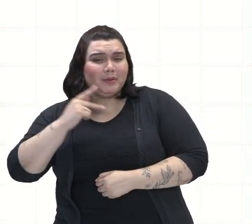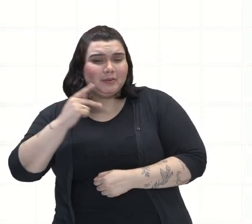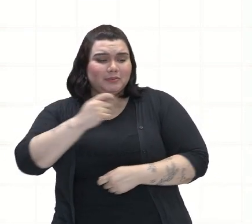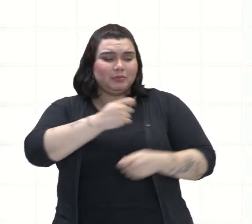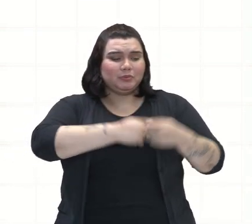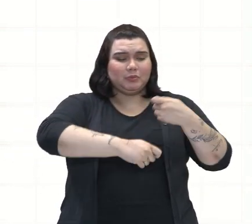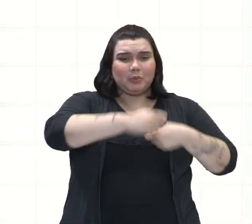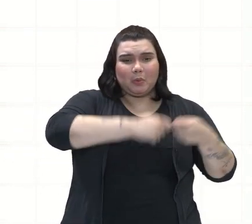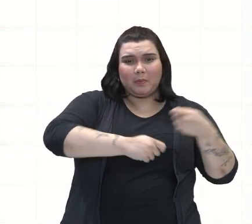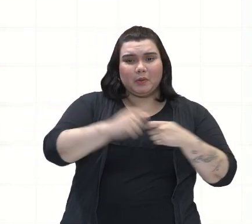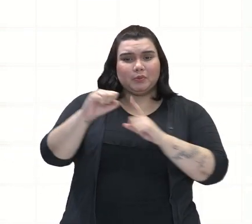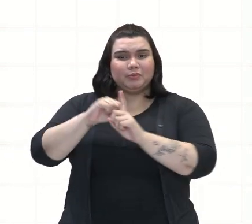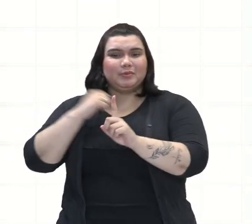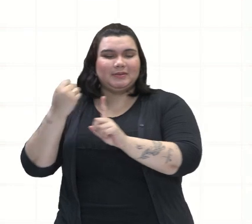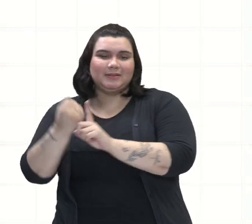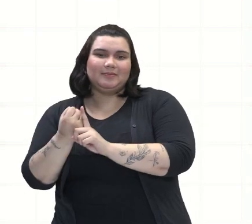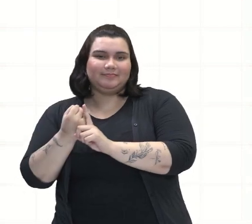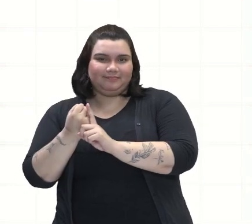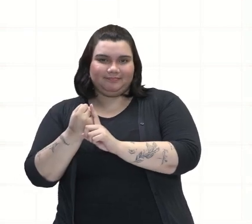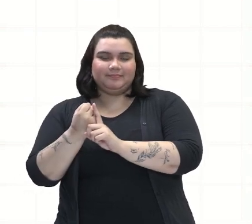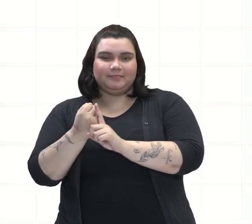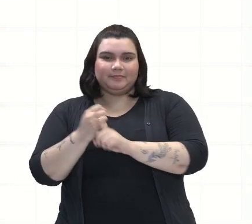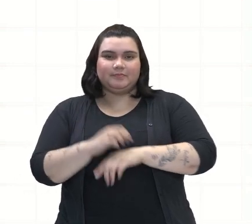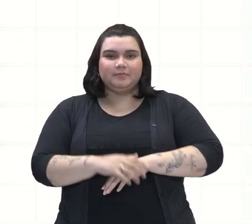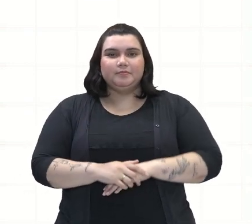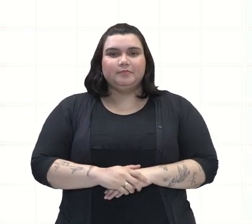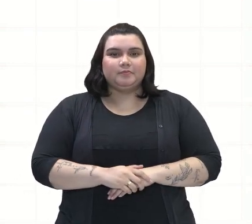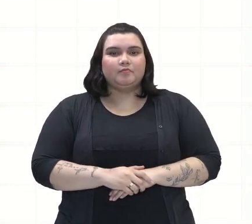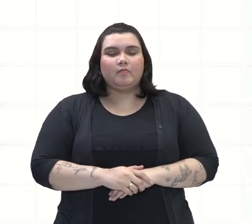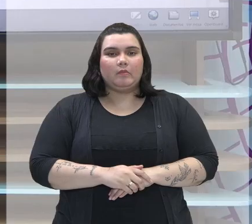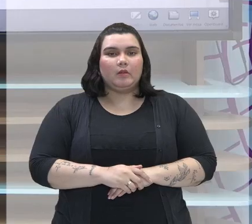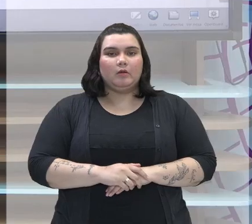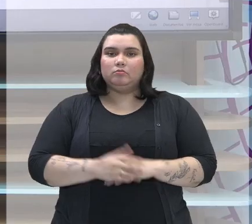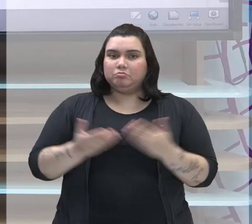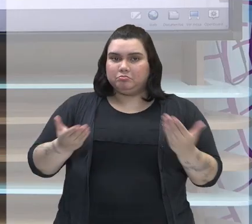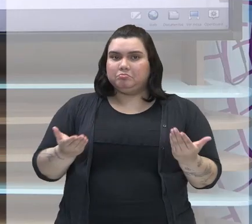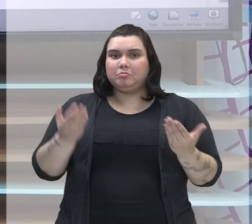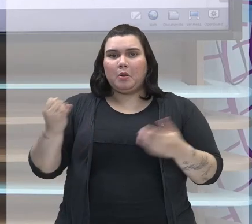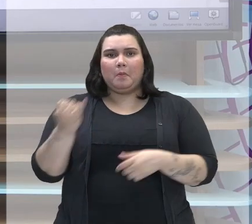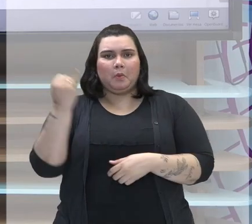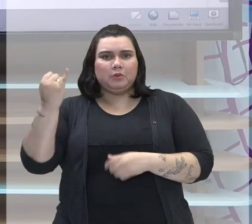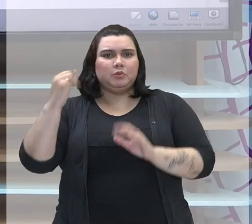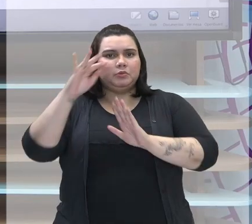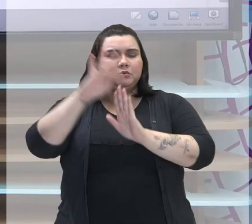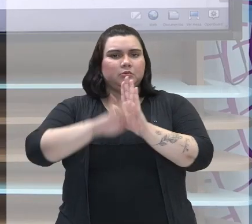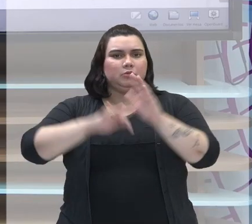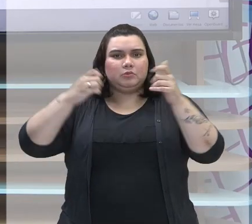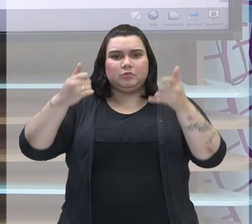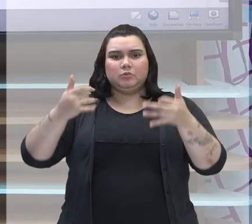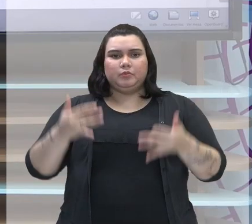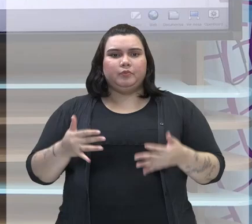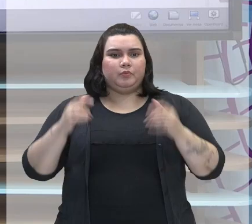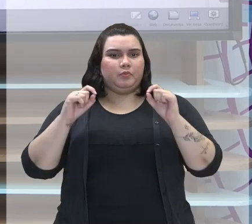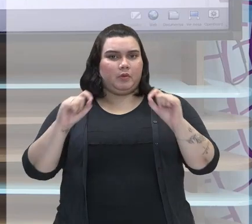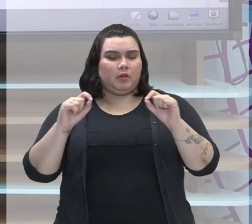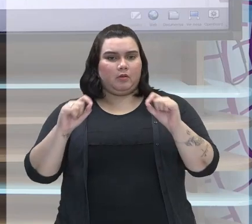ponto importante que o nosso texto trouxe. Estamos falando de um